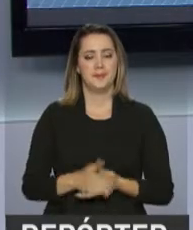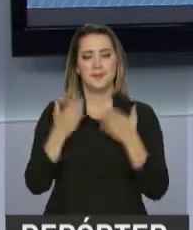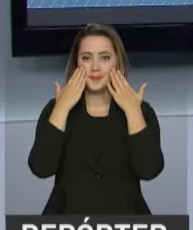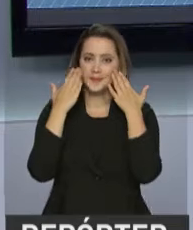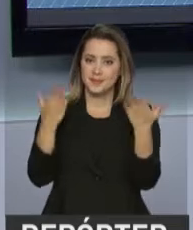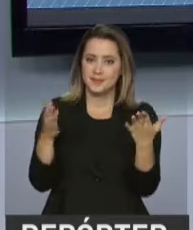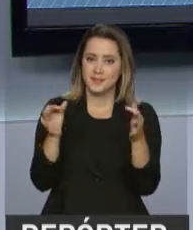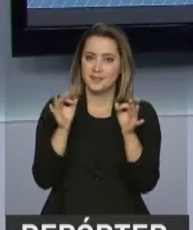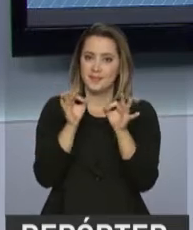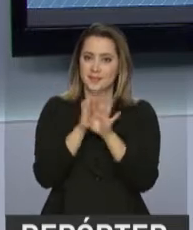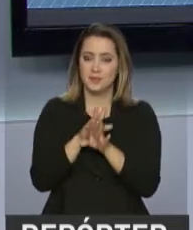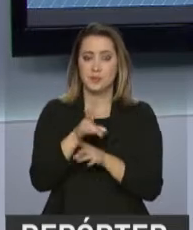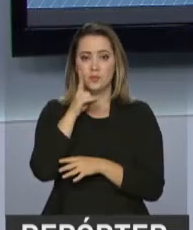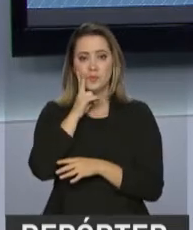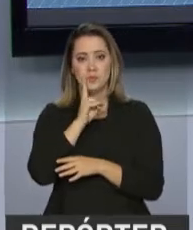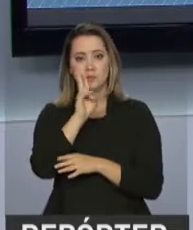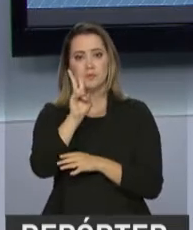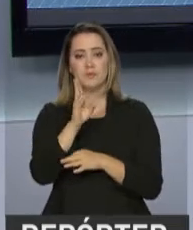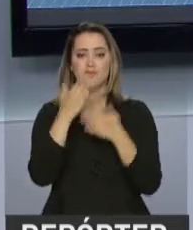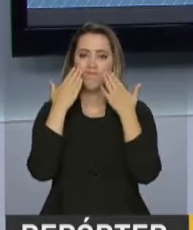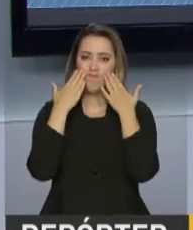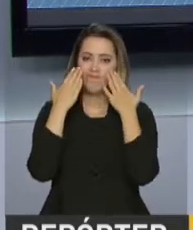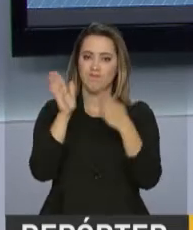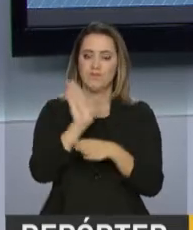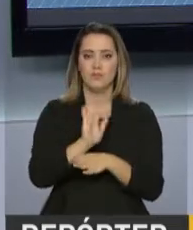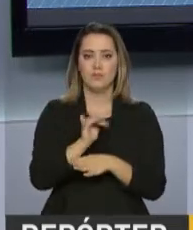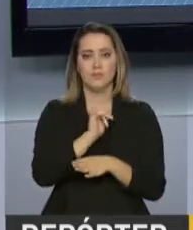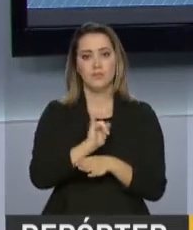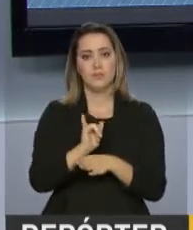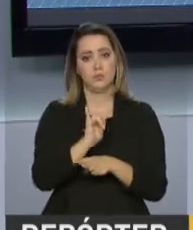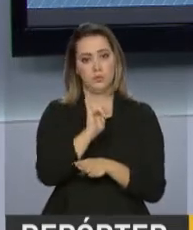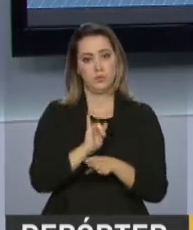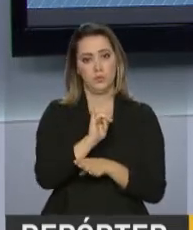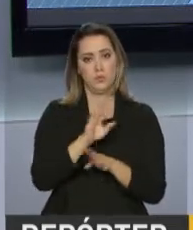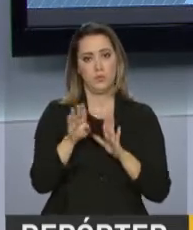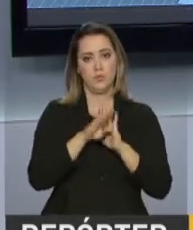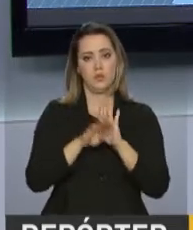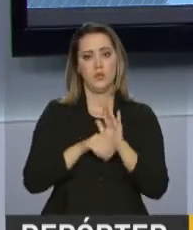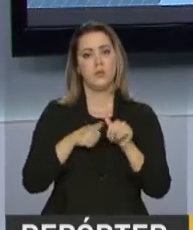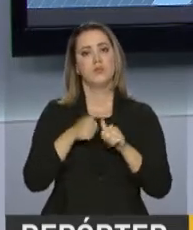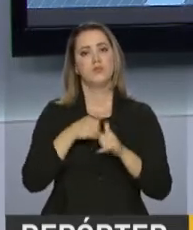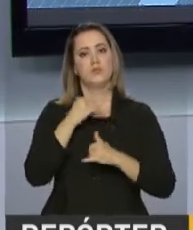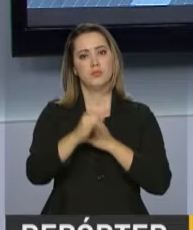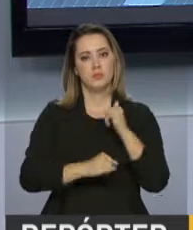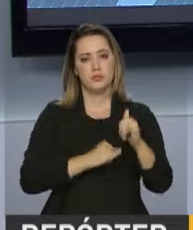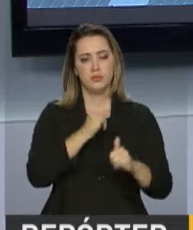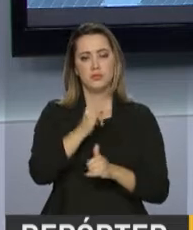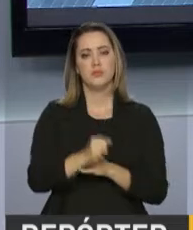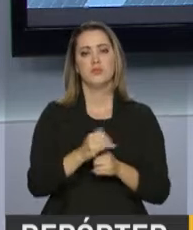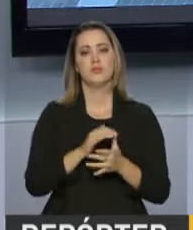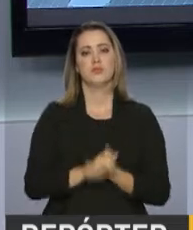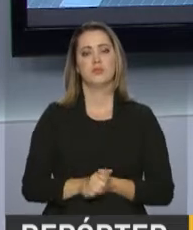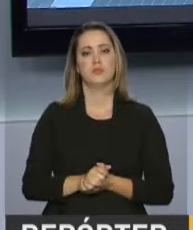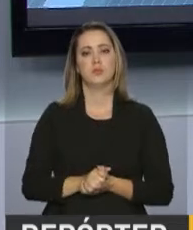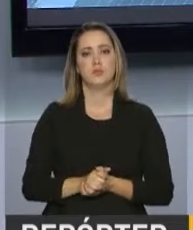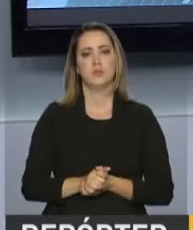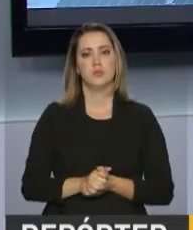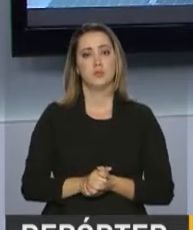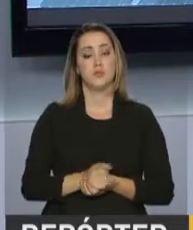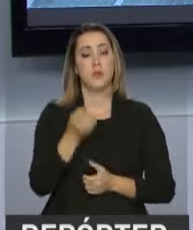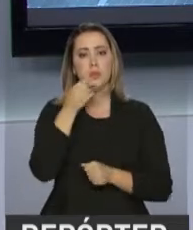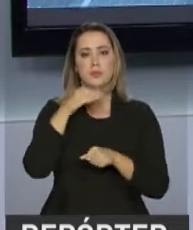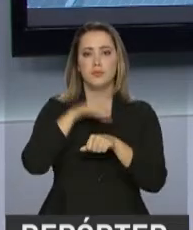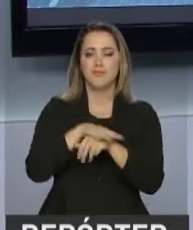Repórter NBR fica por aqui. Você pode rever as reportagens no YouTube e toda a nossa programação está disponível na internet.